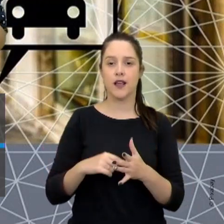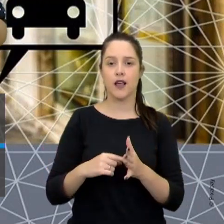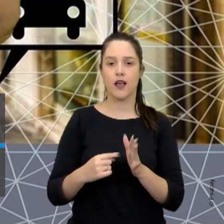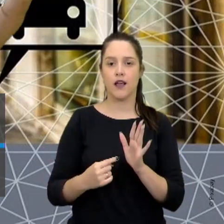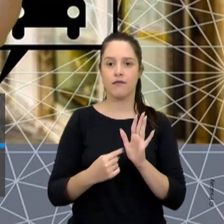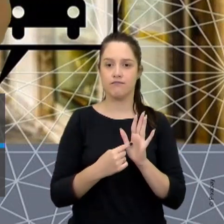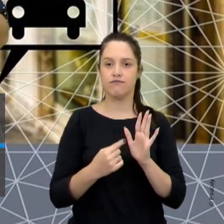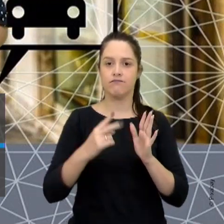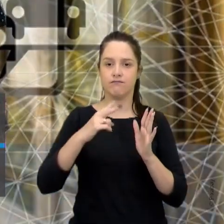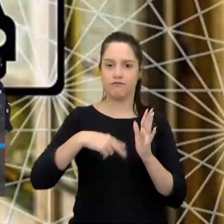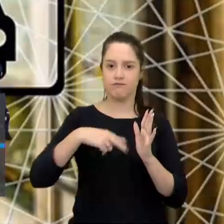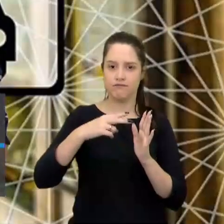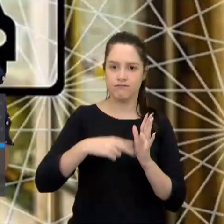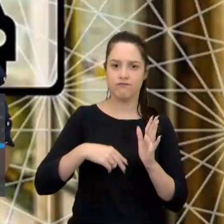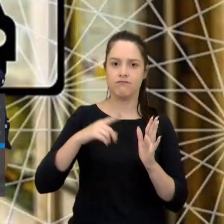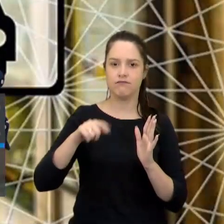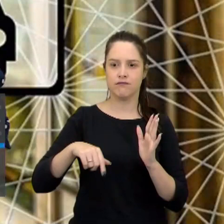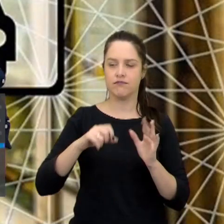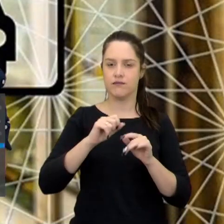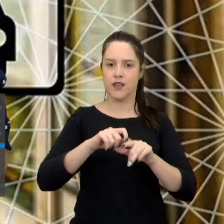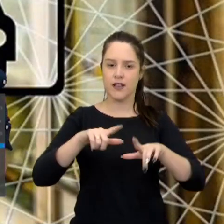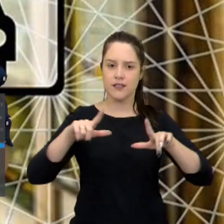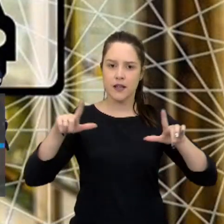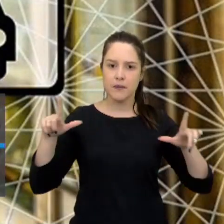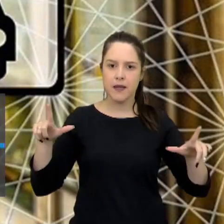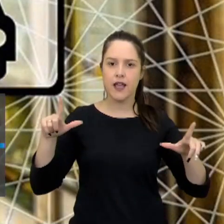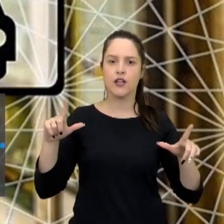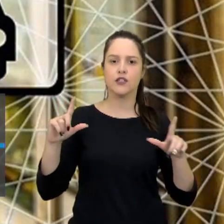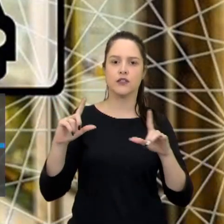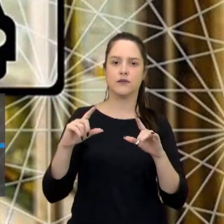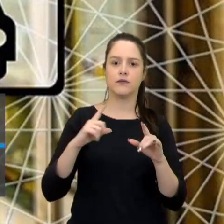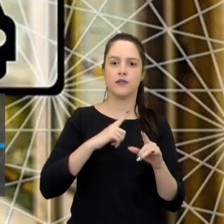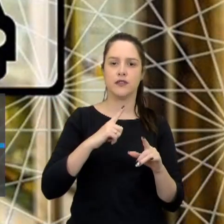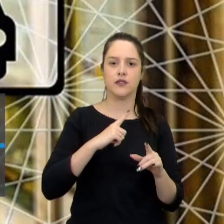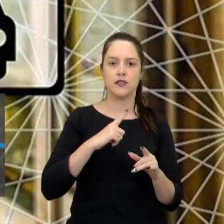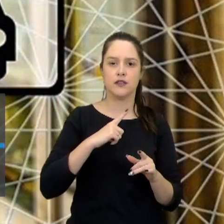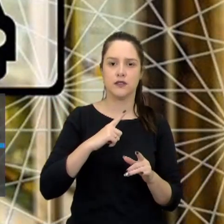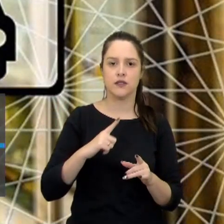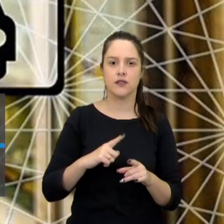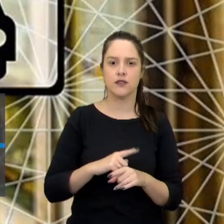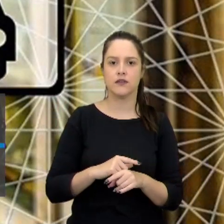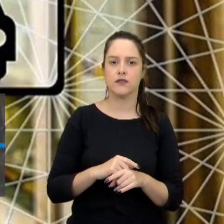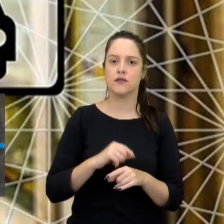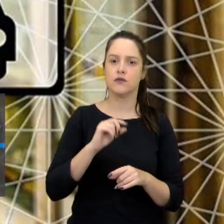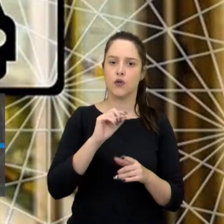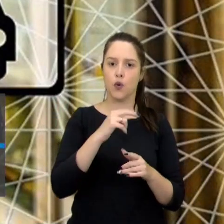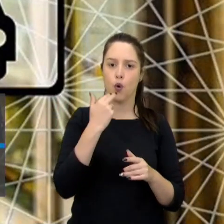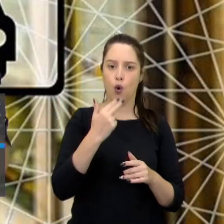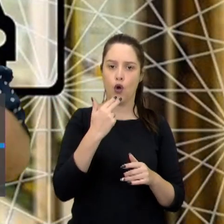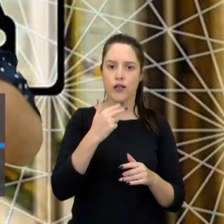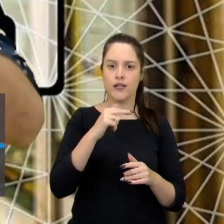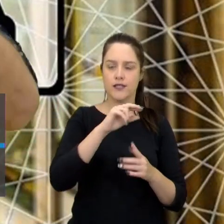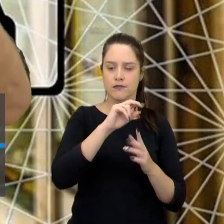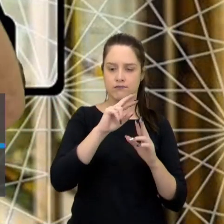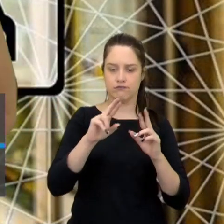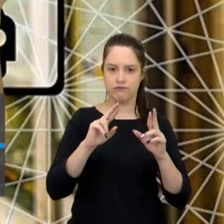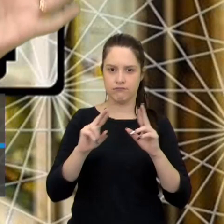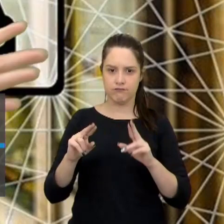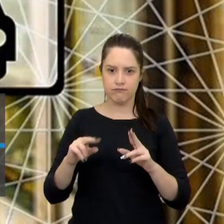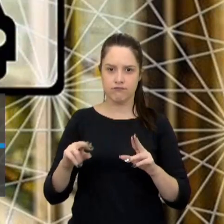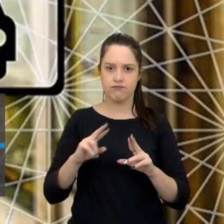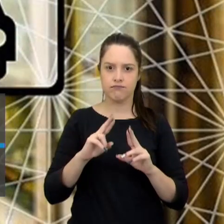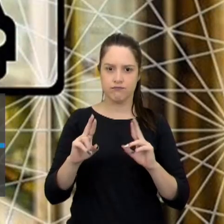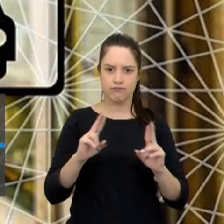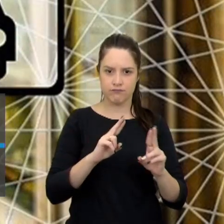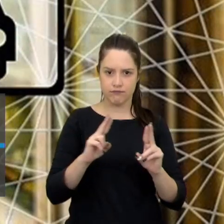o professor escolheu essa imagem e não outra, né? A gente tem aí, ó, ícones relacionados às redes sociais, nós temos um